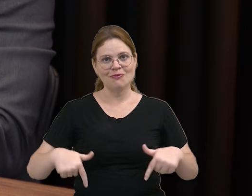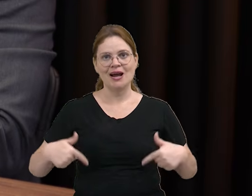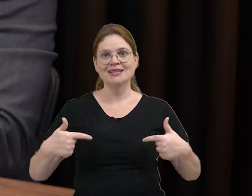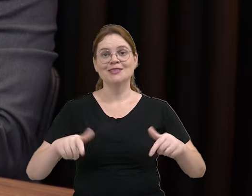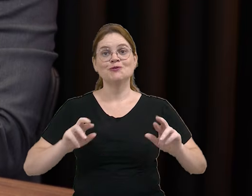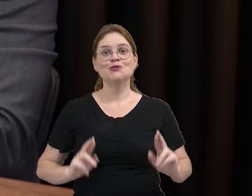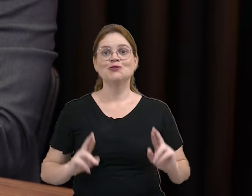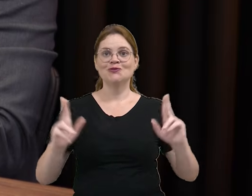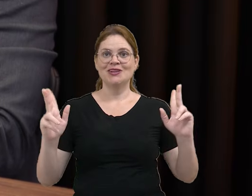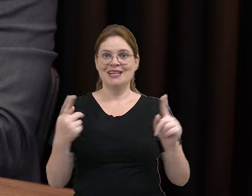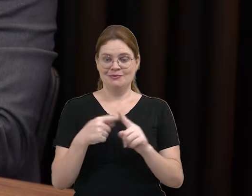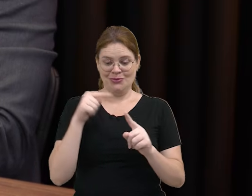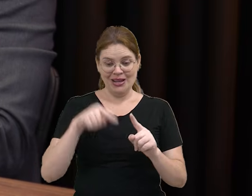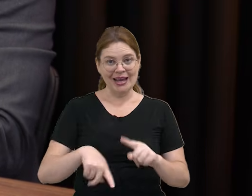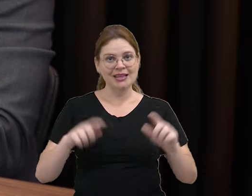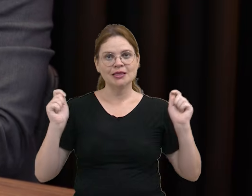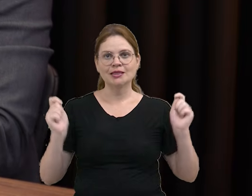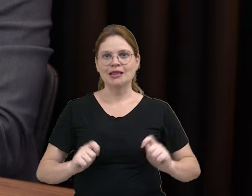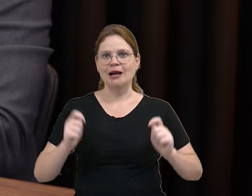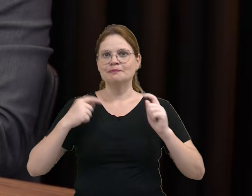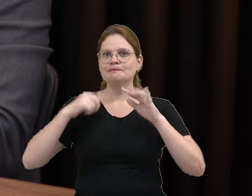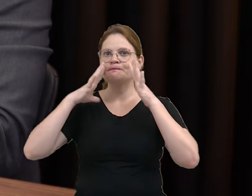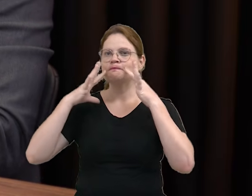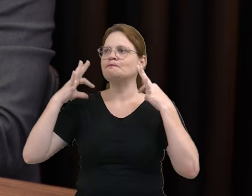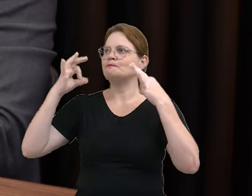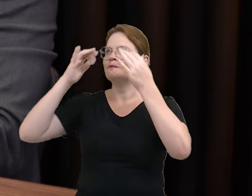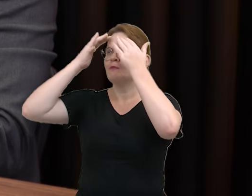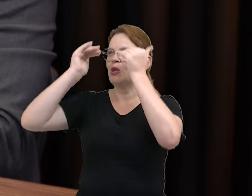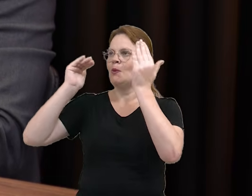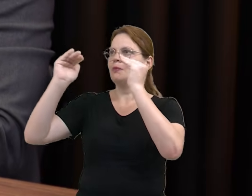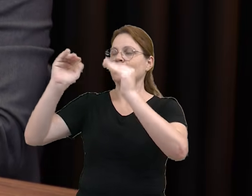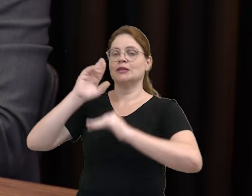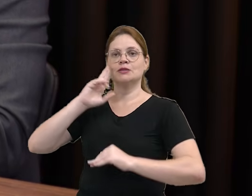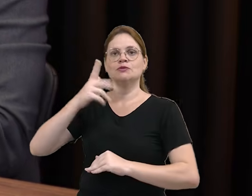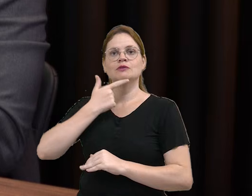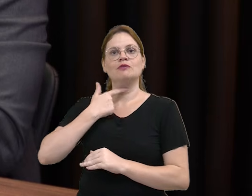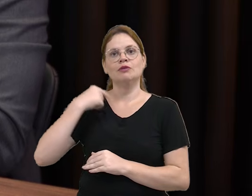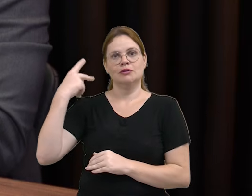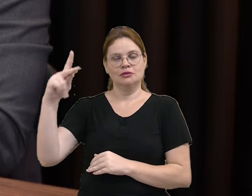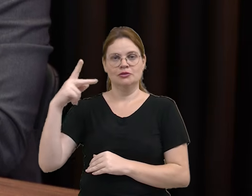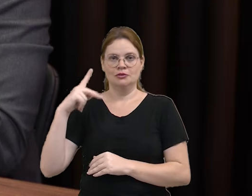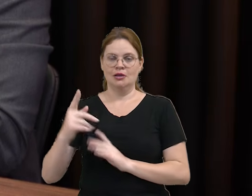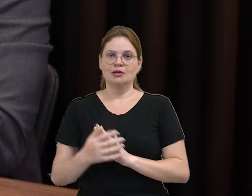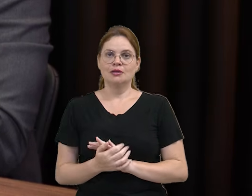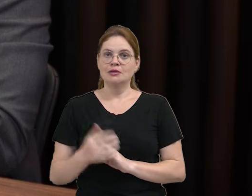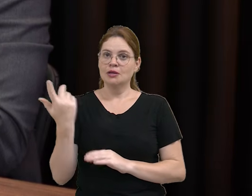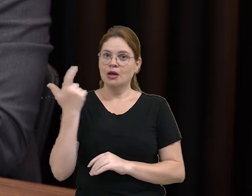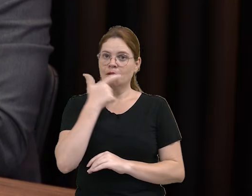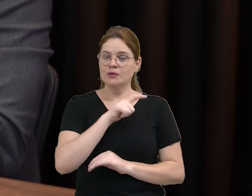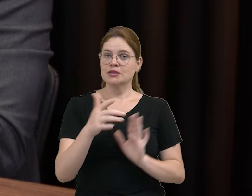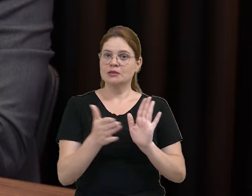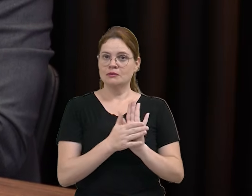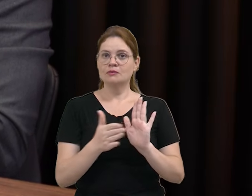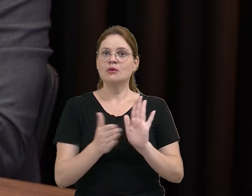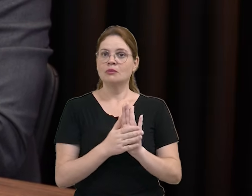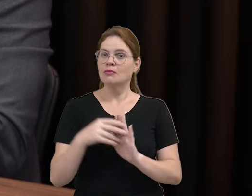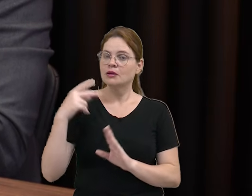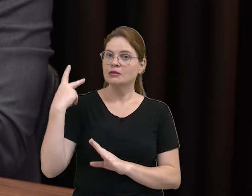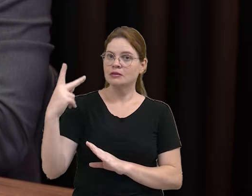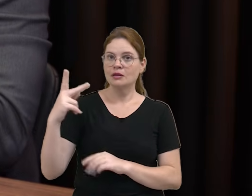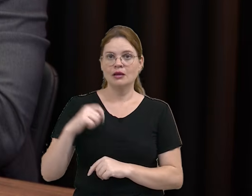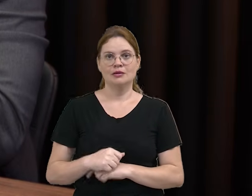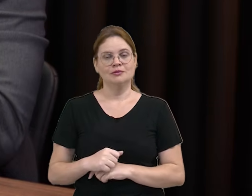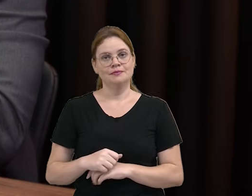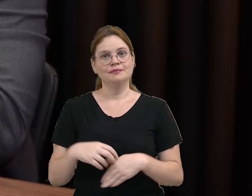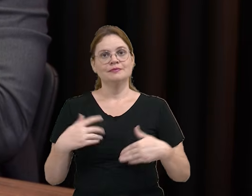que nós estejamos prontos para ouvir e obedecer toda a vontade do Senhor. Alcançarmos o propósito.